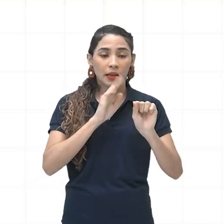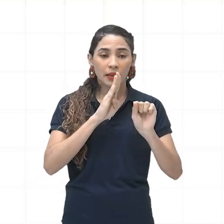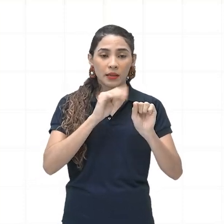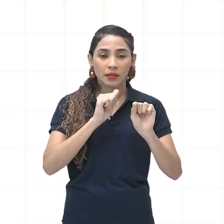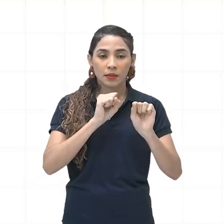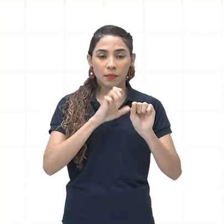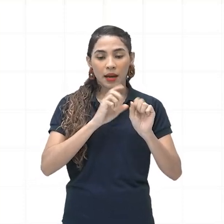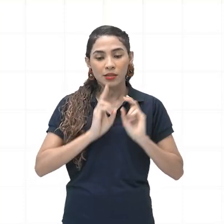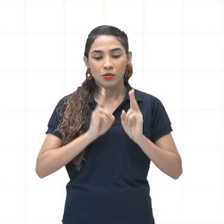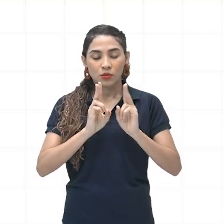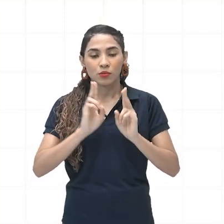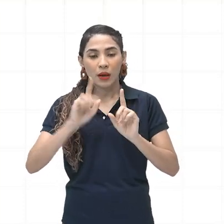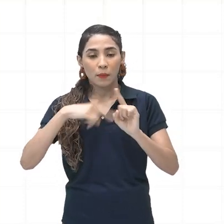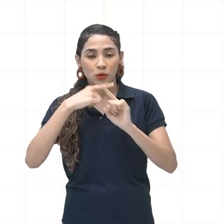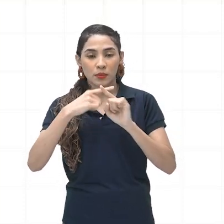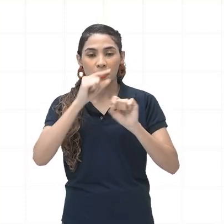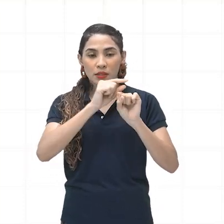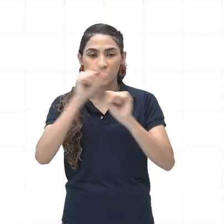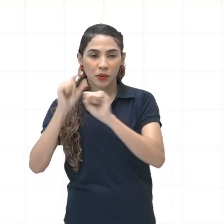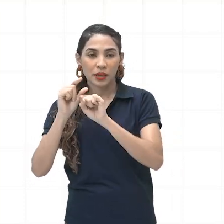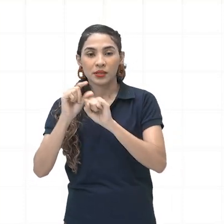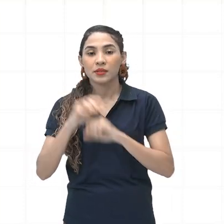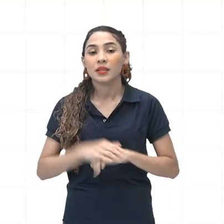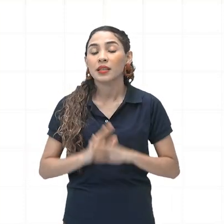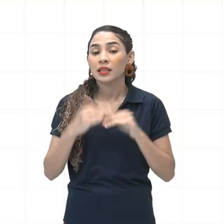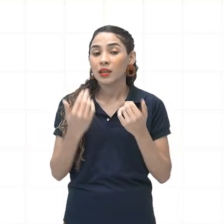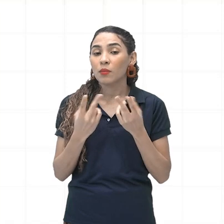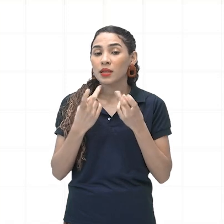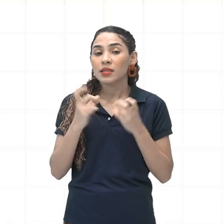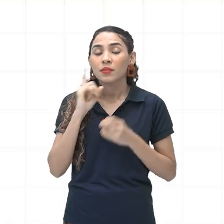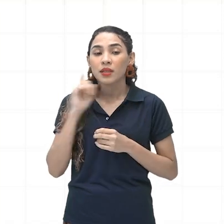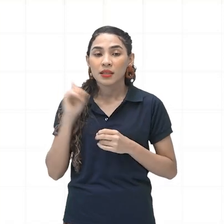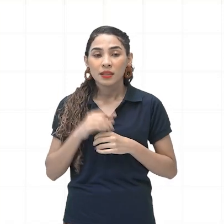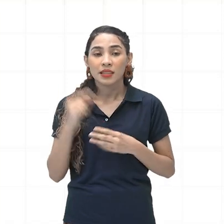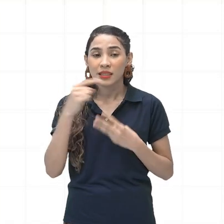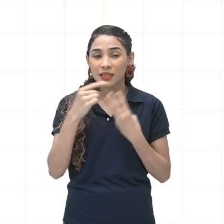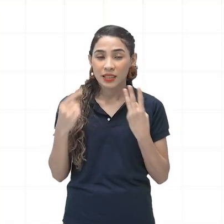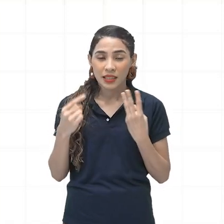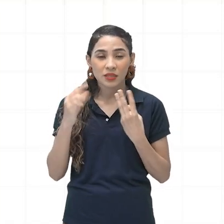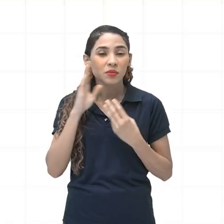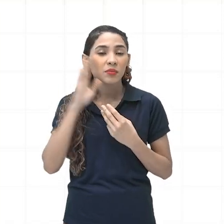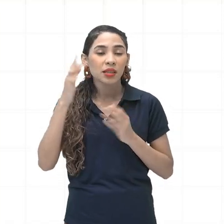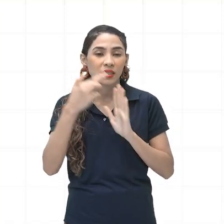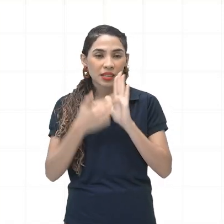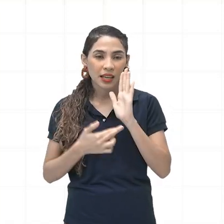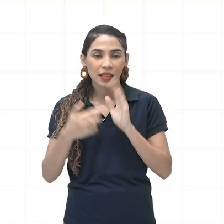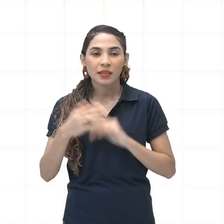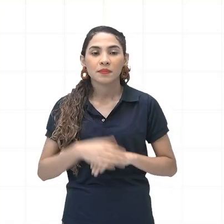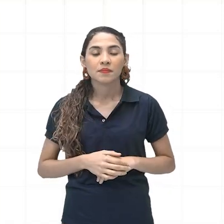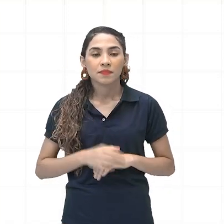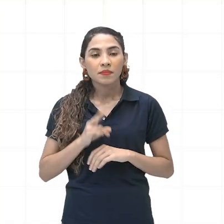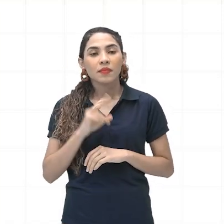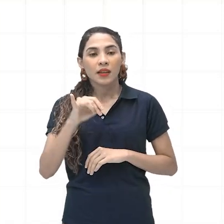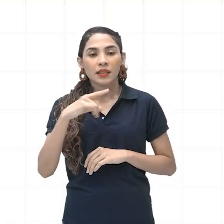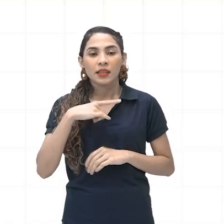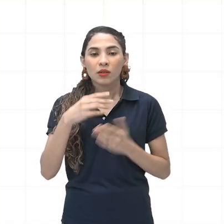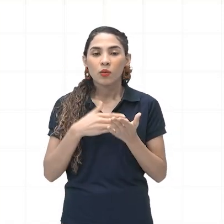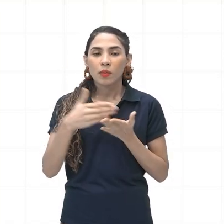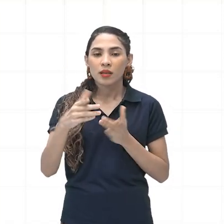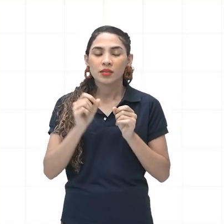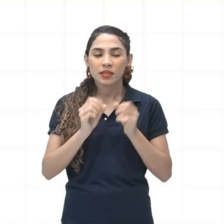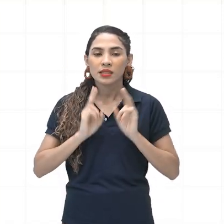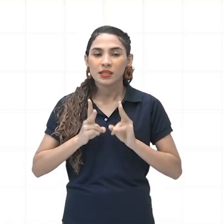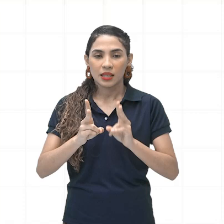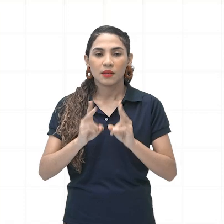os expoentes. Então, vejam aí que nessas 3 primeiras propriedades, a gente começa